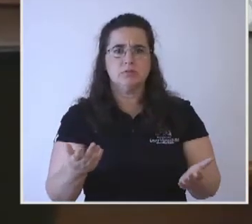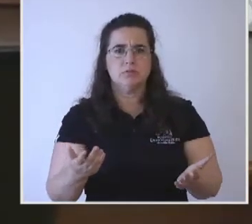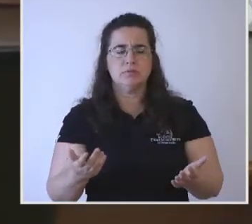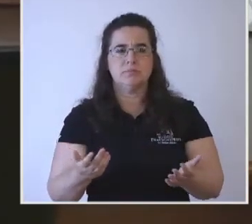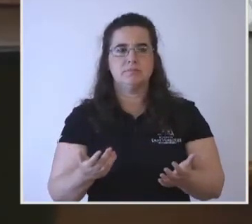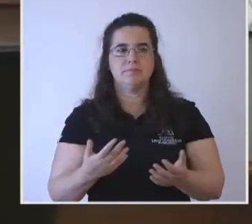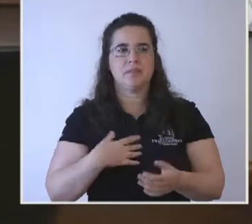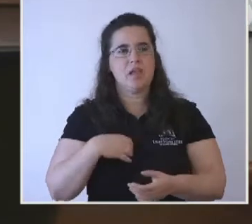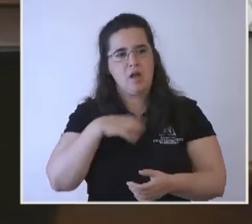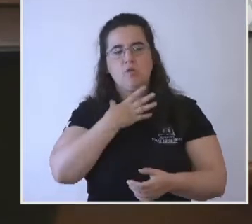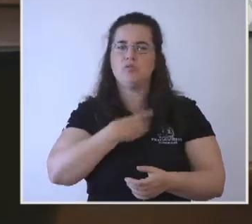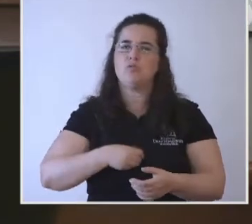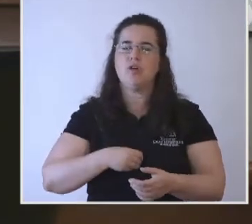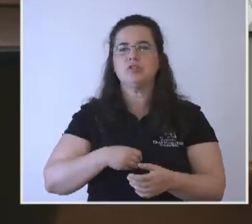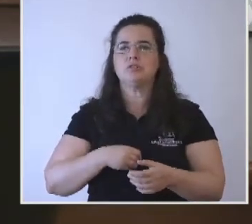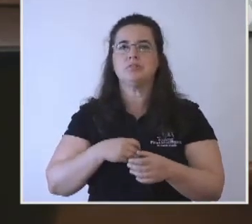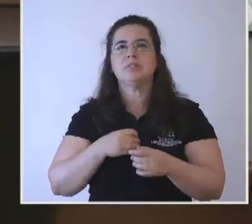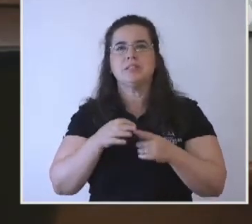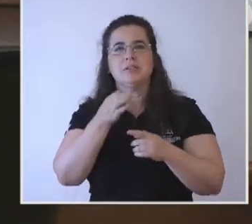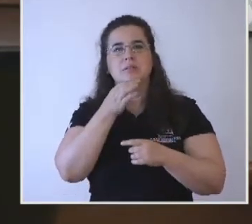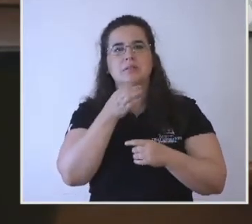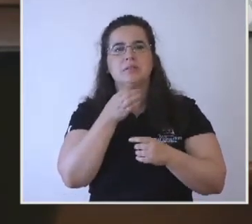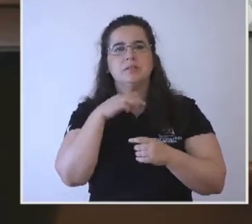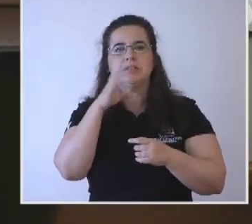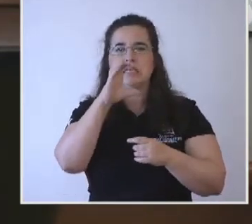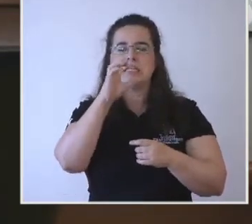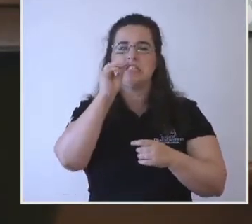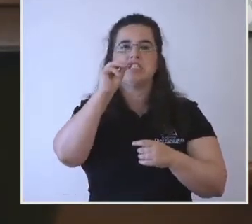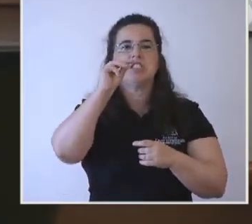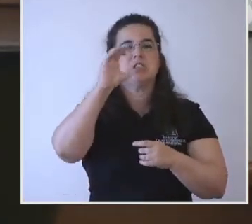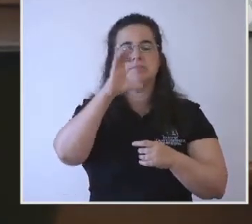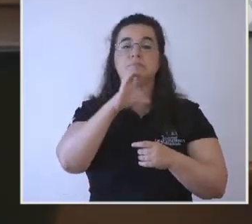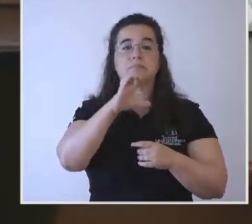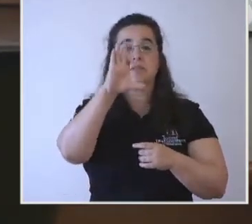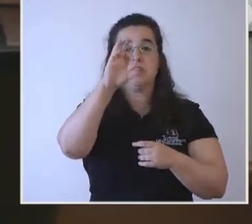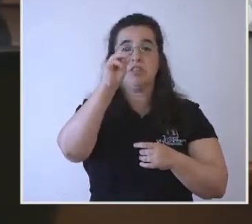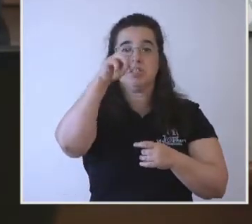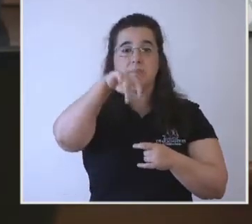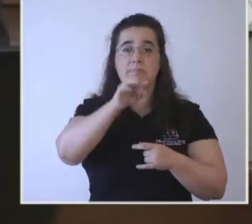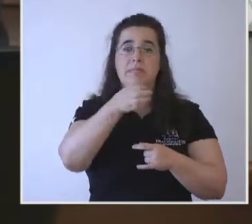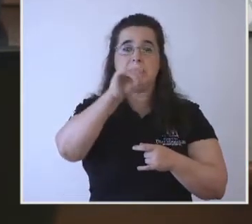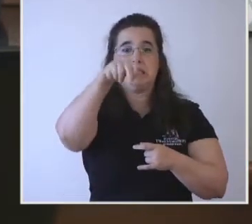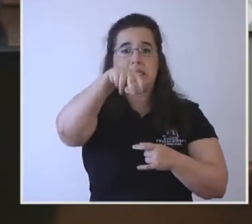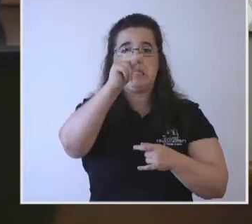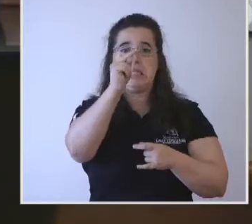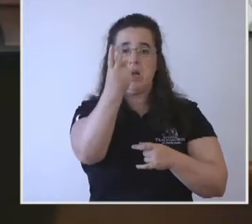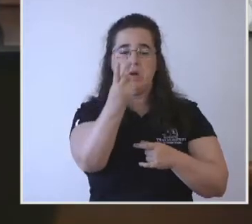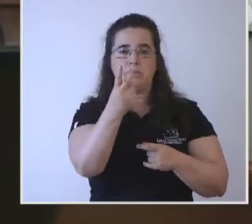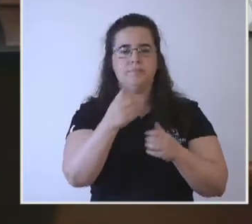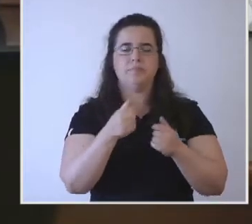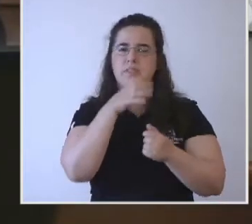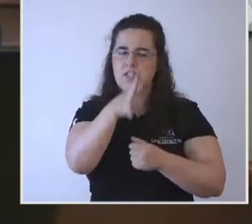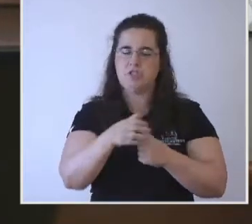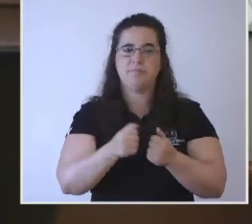E eu gosto muito de citar Schopenhauer. Schopenhauer diz claramente: toda a verdade